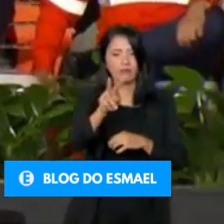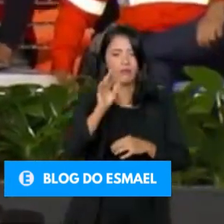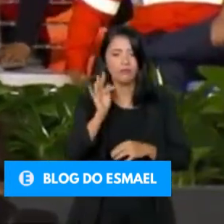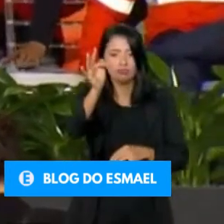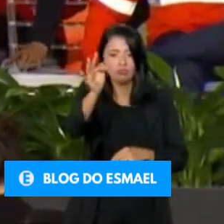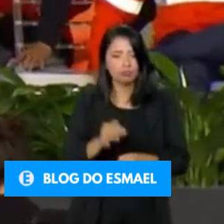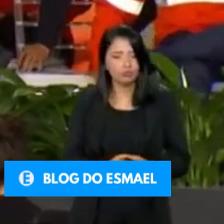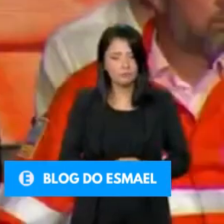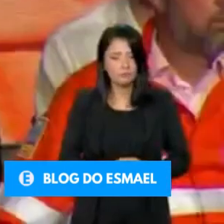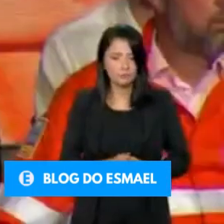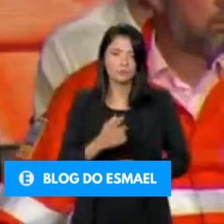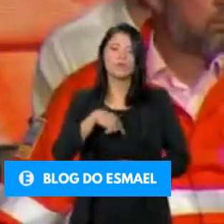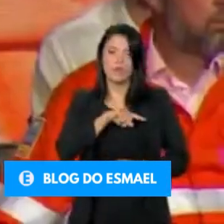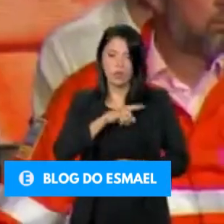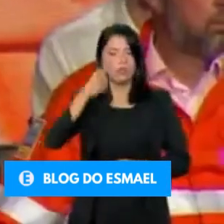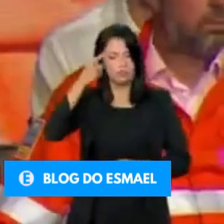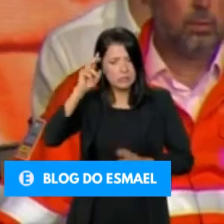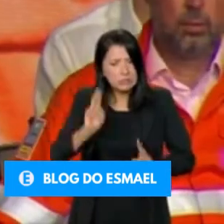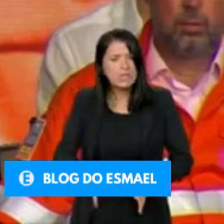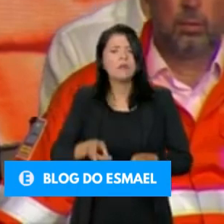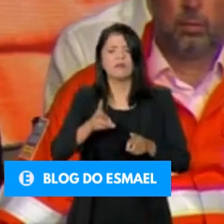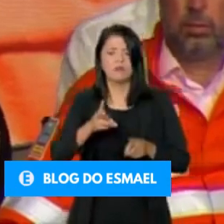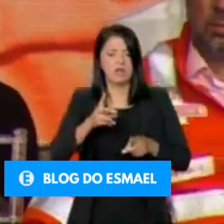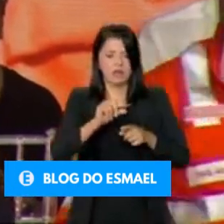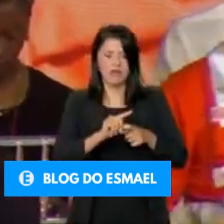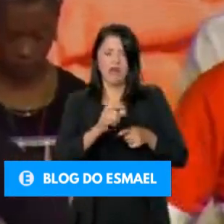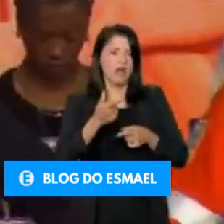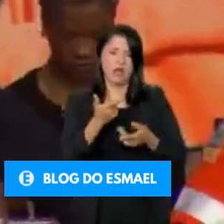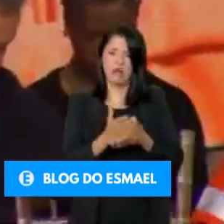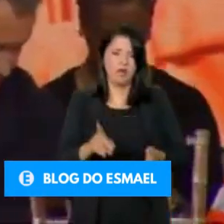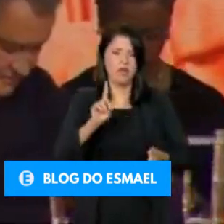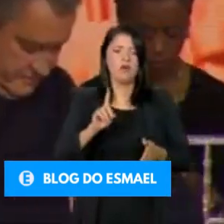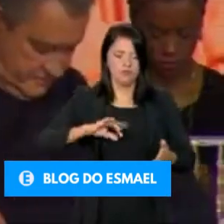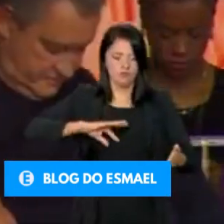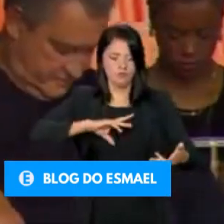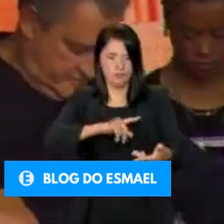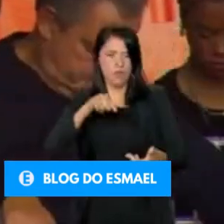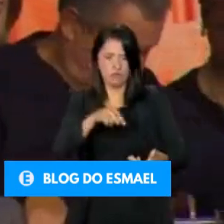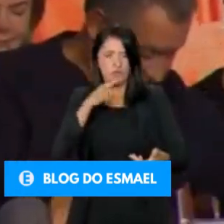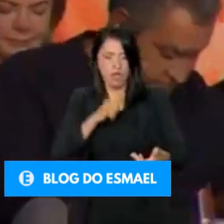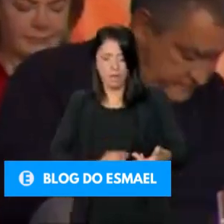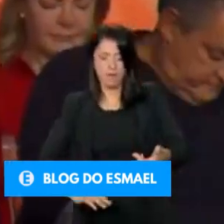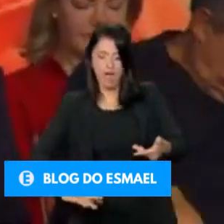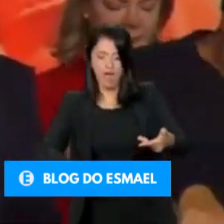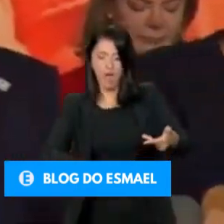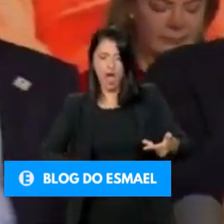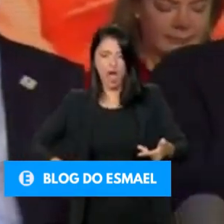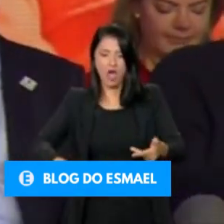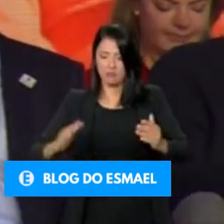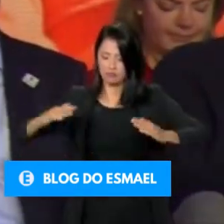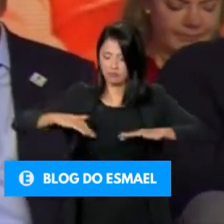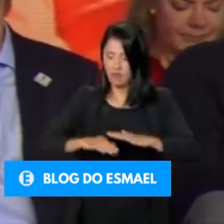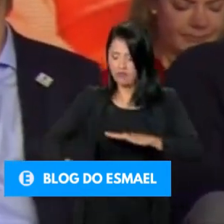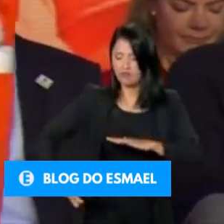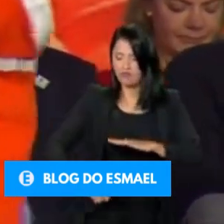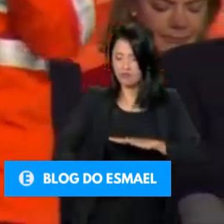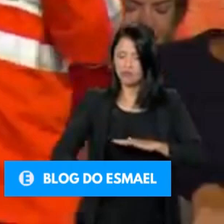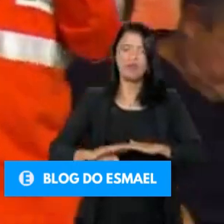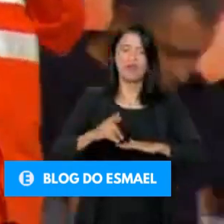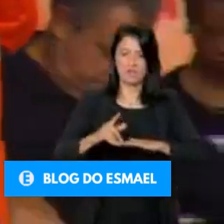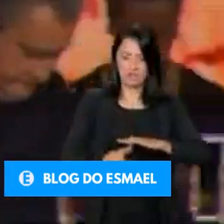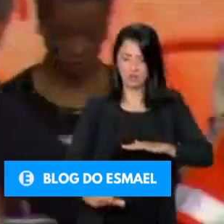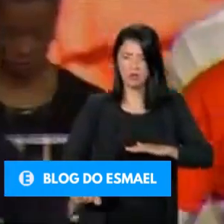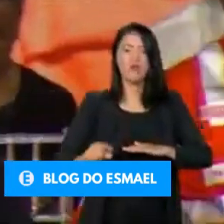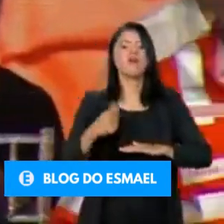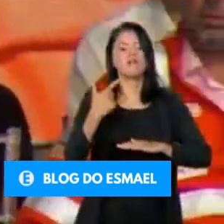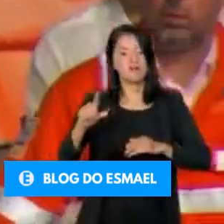acabar, porque quando não tiver petróleo, sabe, embaixo da terra, no fundo do oceano, ela vai ter que se especializar em outro tipo